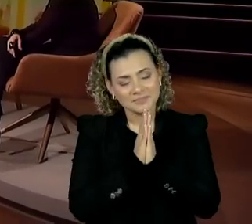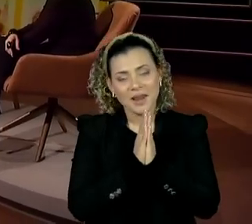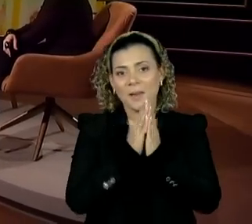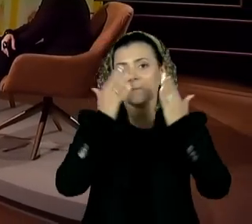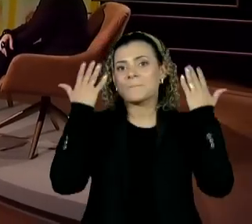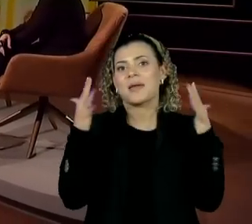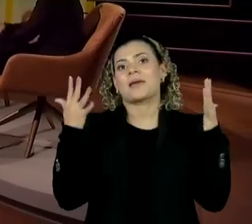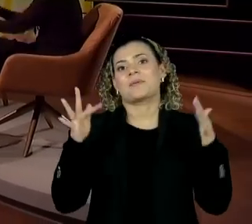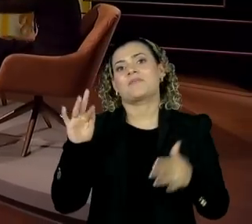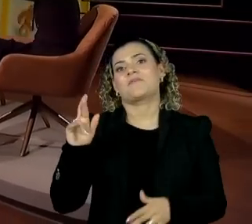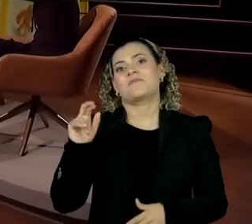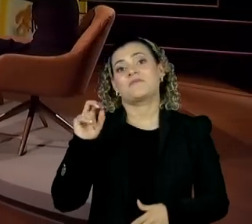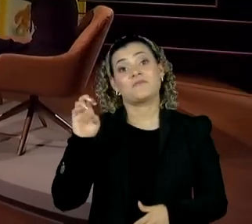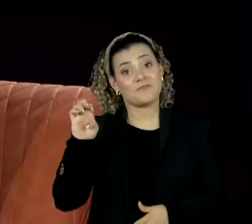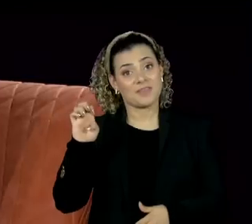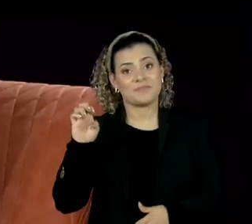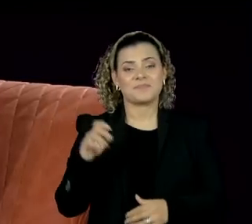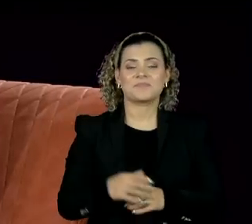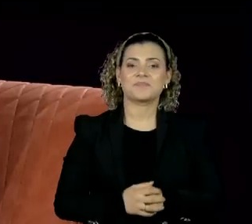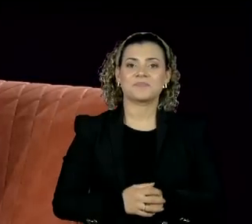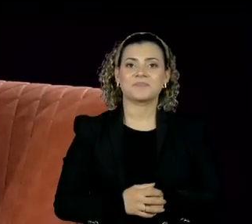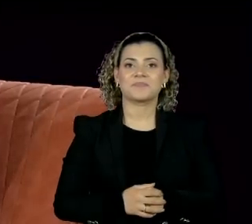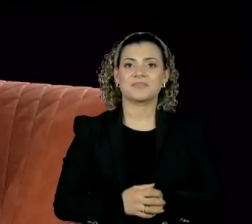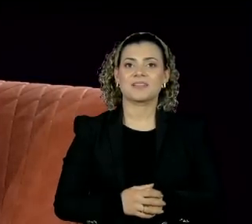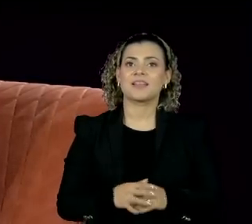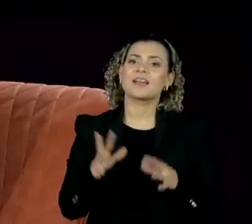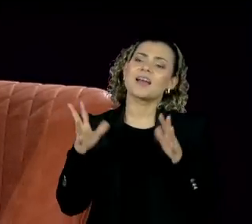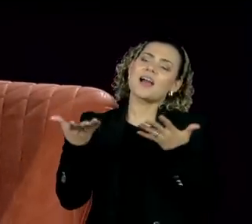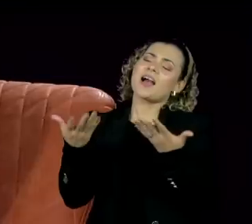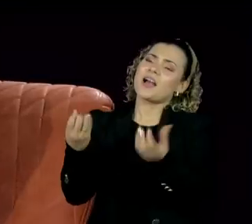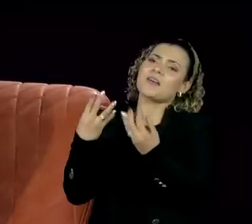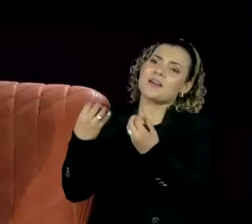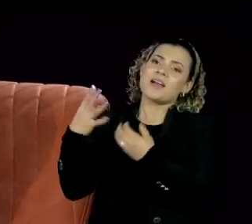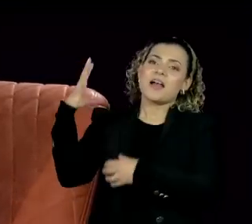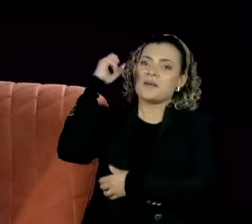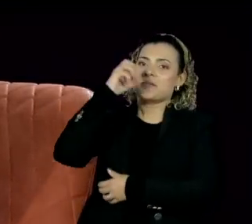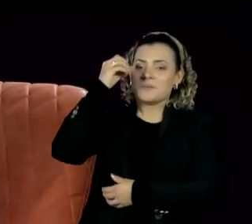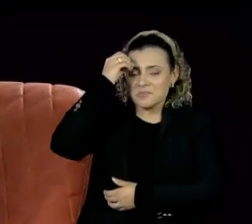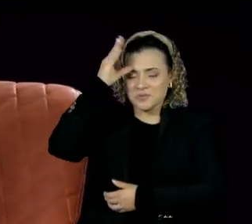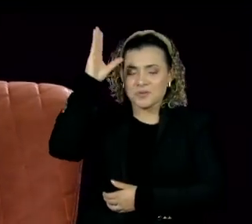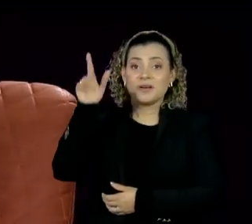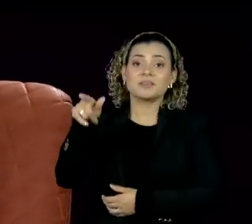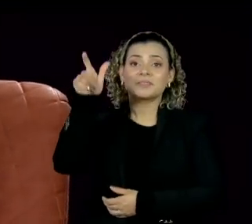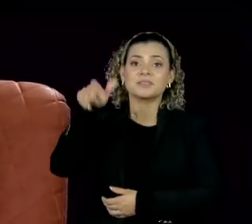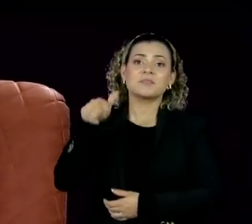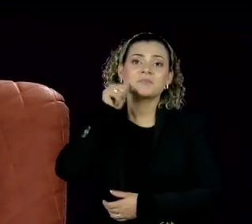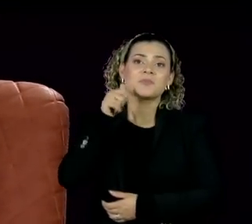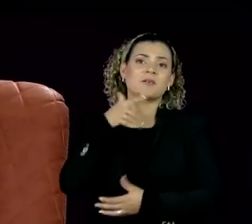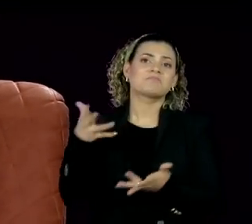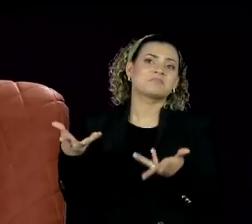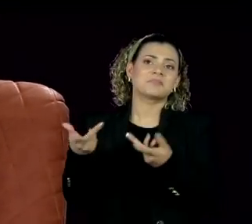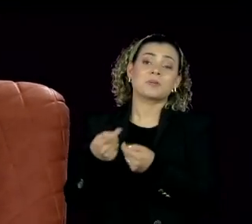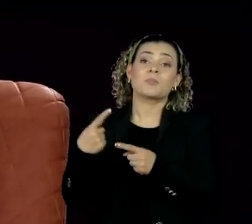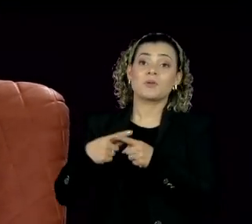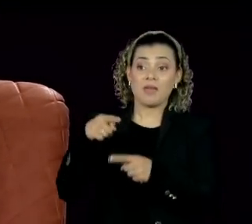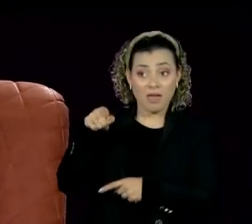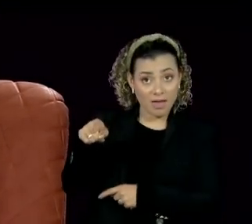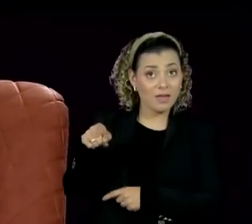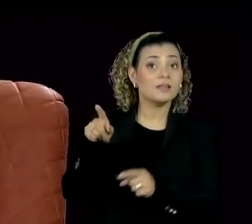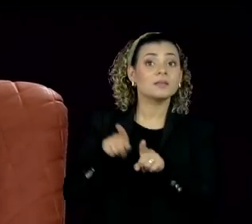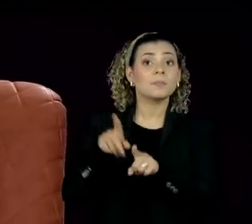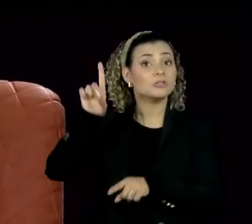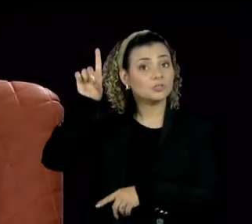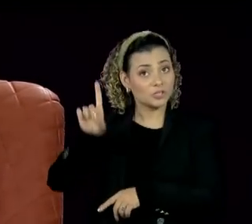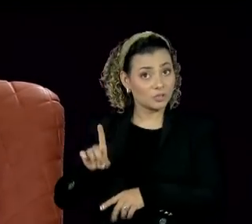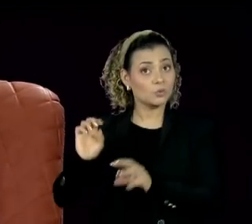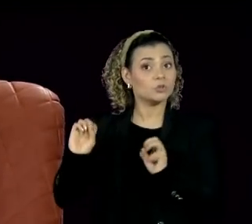Parabéns, Fê! Patrícia, como eu aprendi com você. Essa mulher é espetacular. Porque ela também, além de ser a